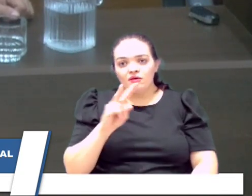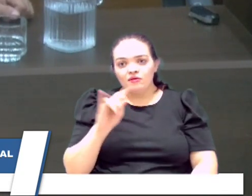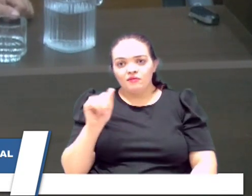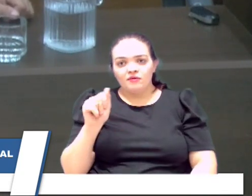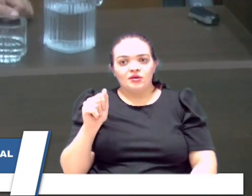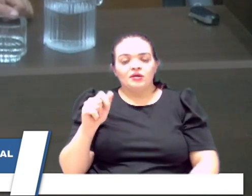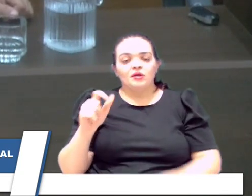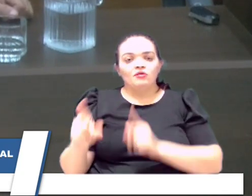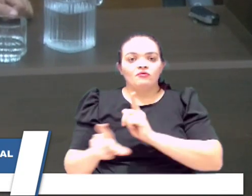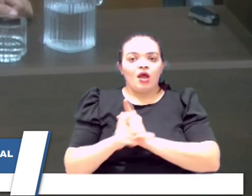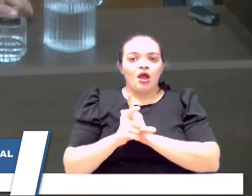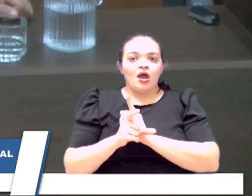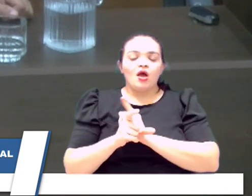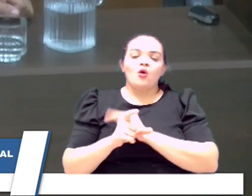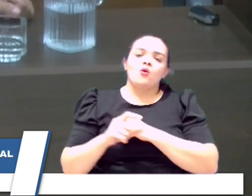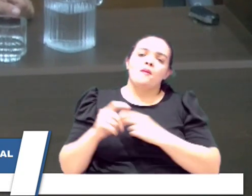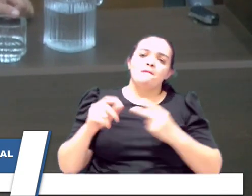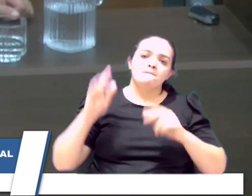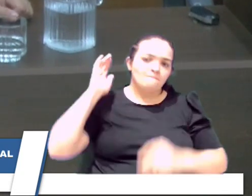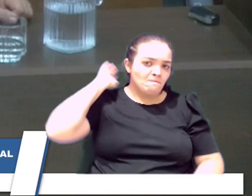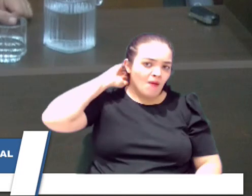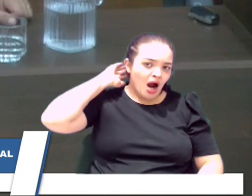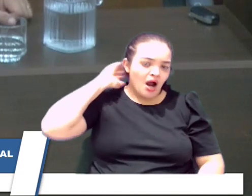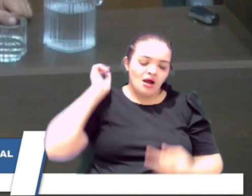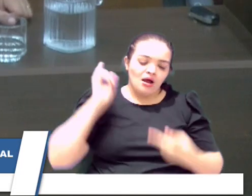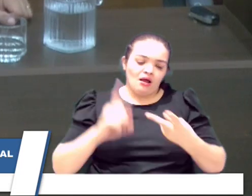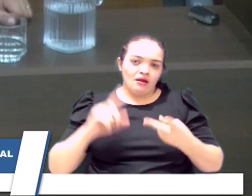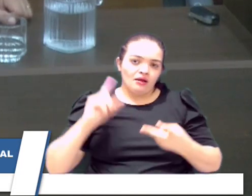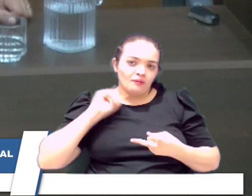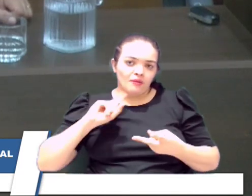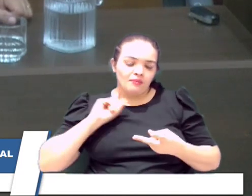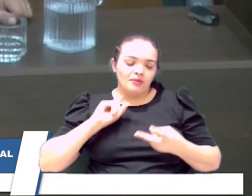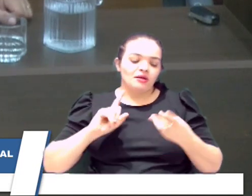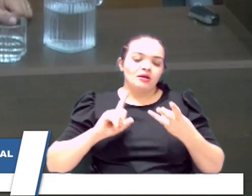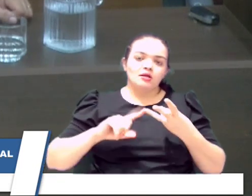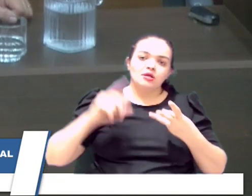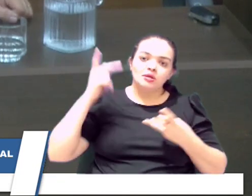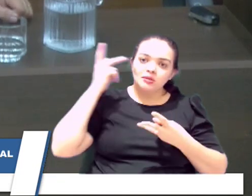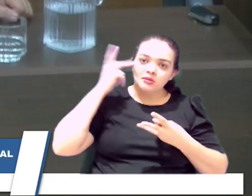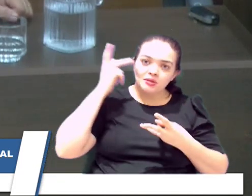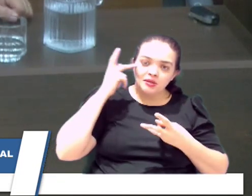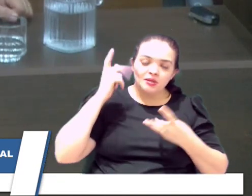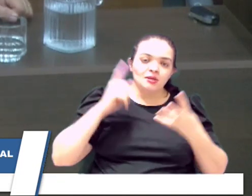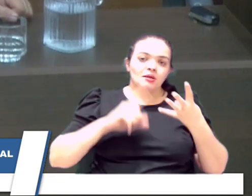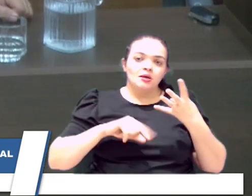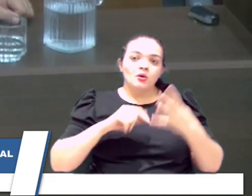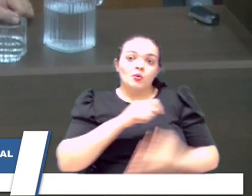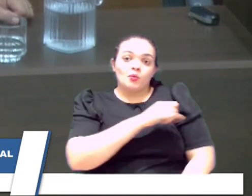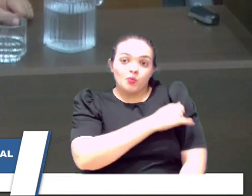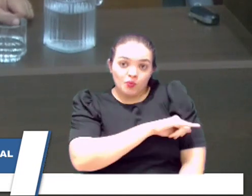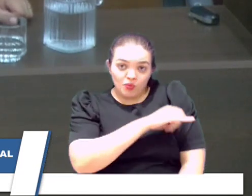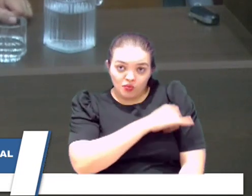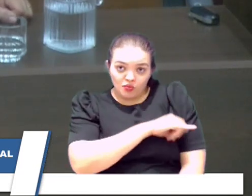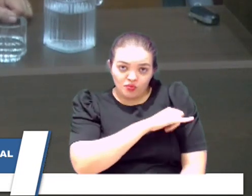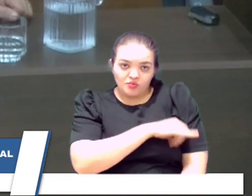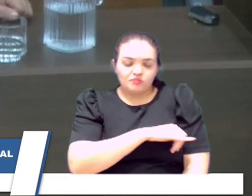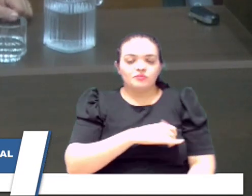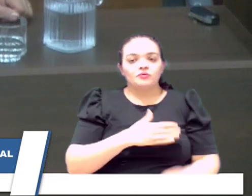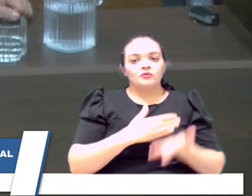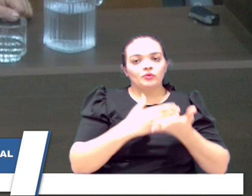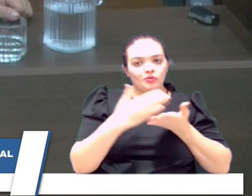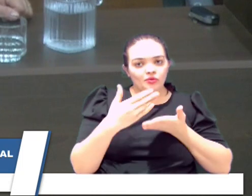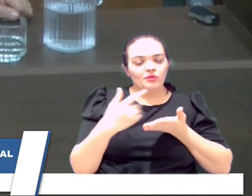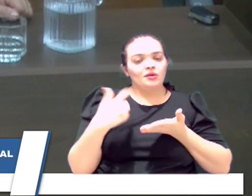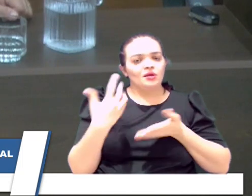o episódio do Paraná, o episódio de Minas Gerais, o episódio de São Paulo que a gente está terminando, o episódio do Rio de Janeiro que a gente está começando. Então,